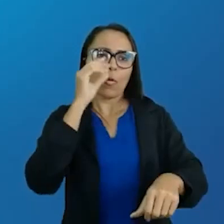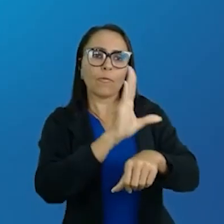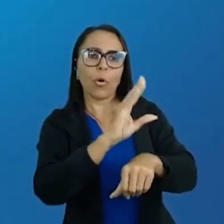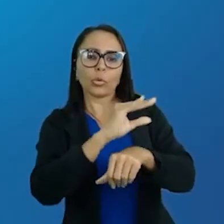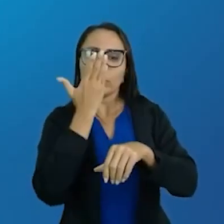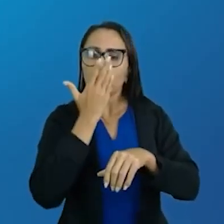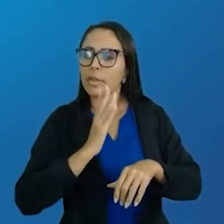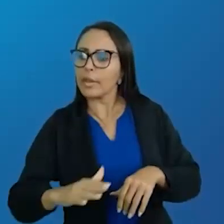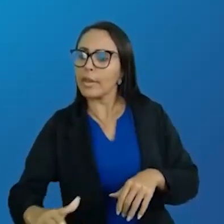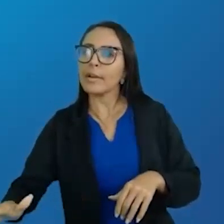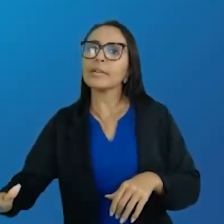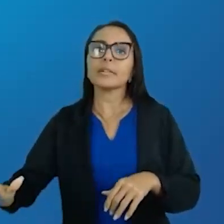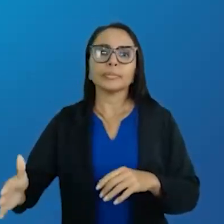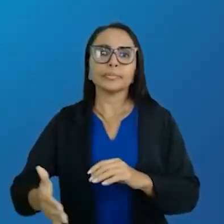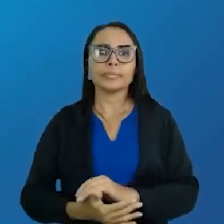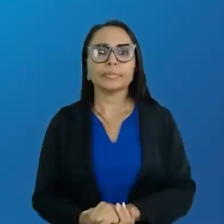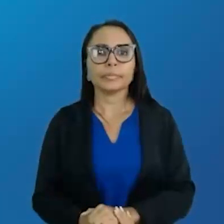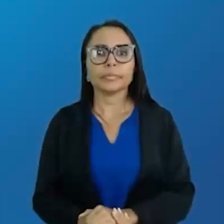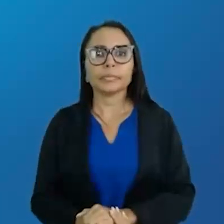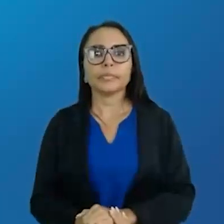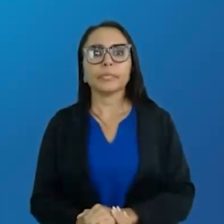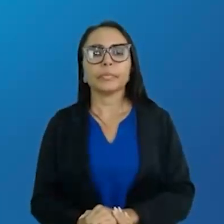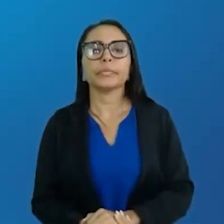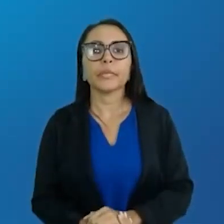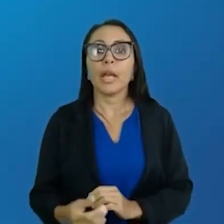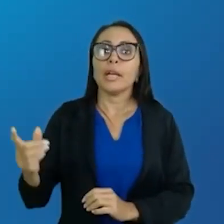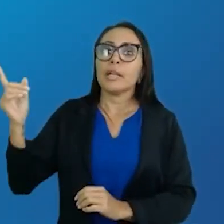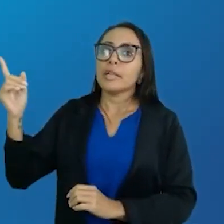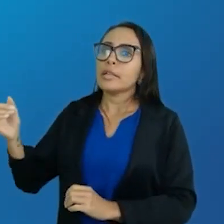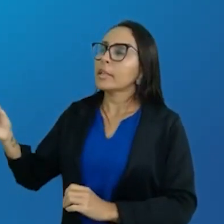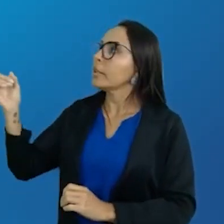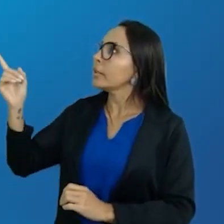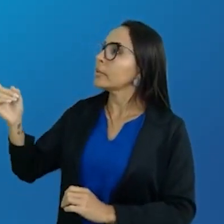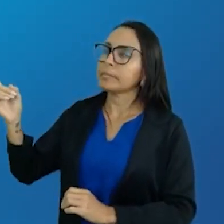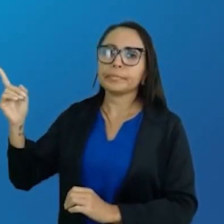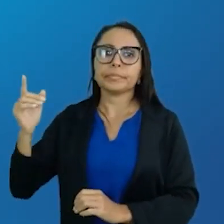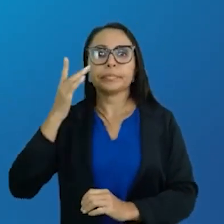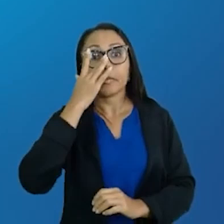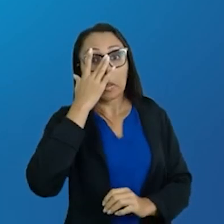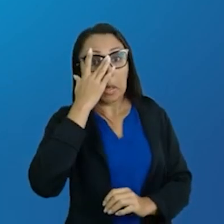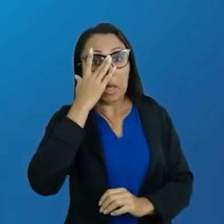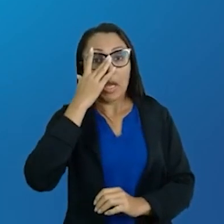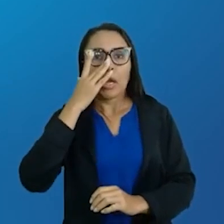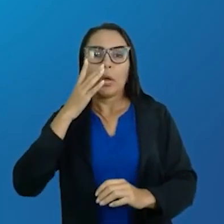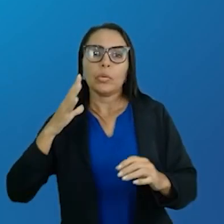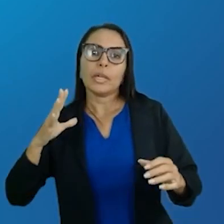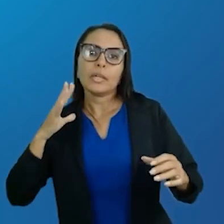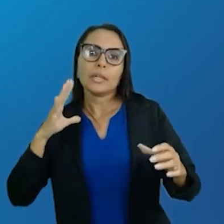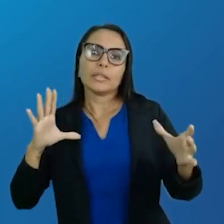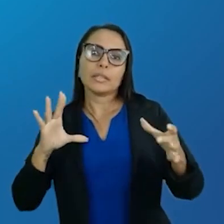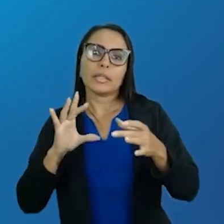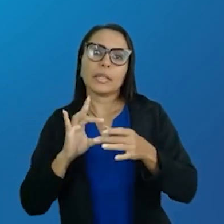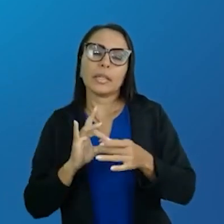crianças e coisas do tipo. E aqui, o último princípio é o da segregação. Esse princípio afirma que